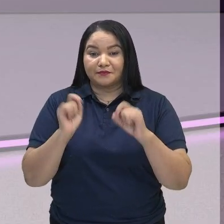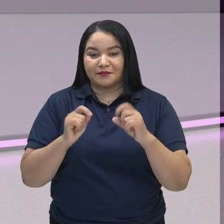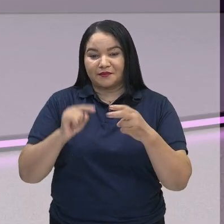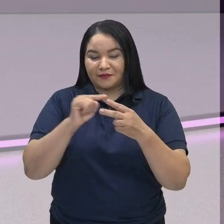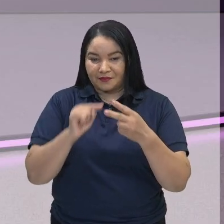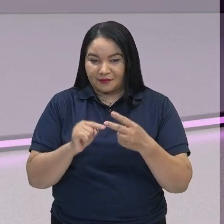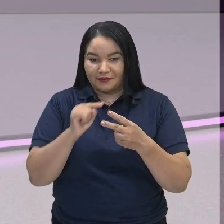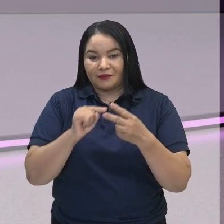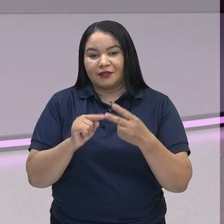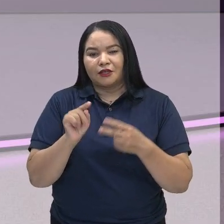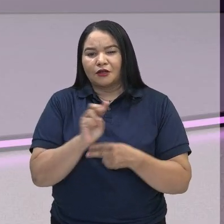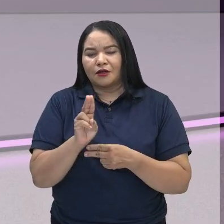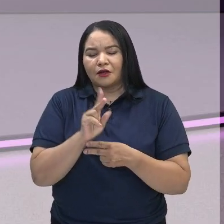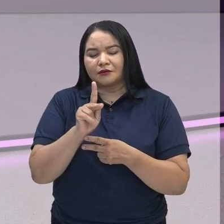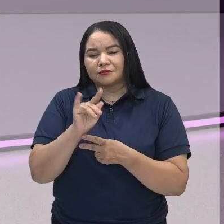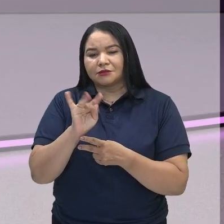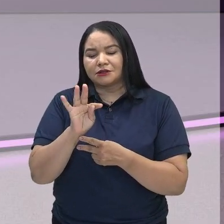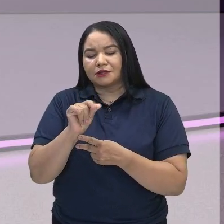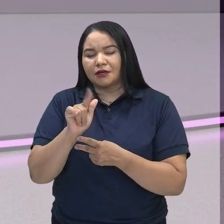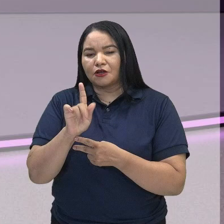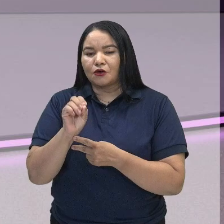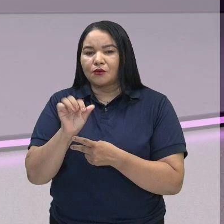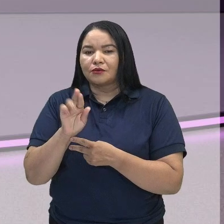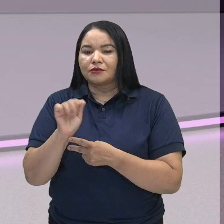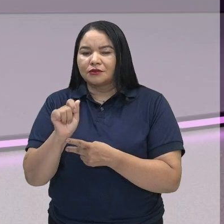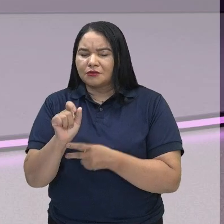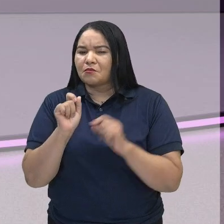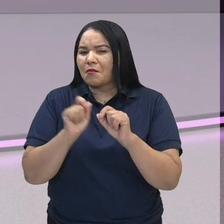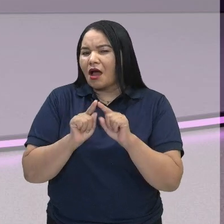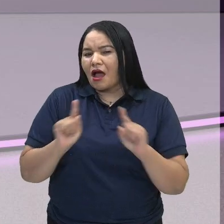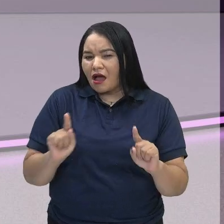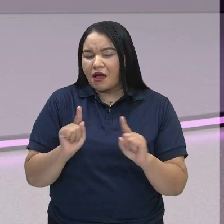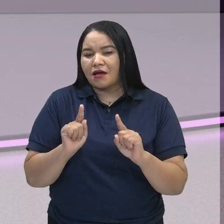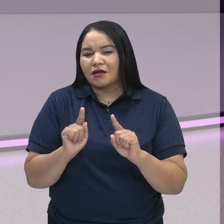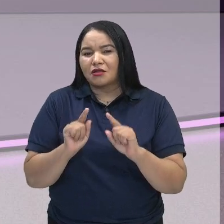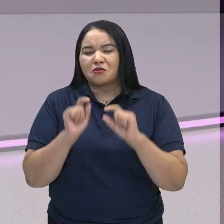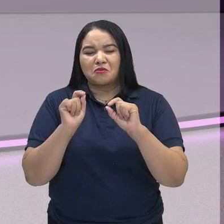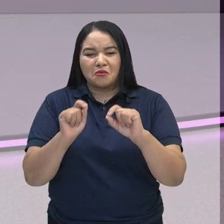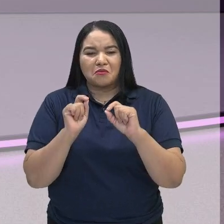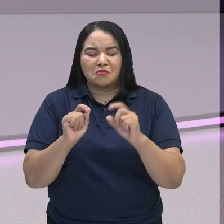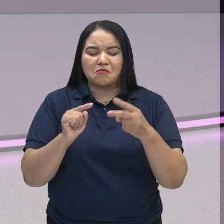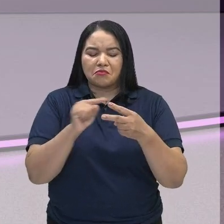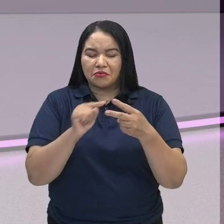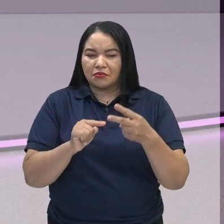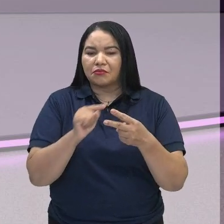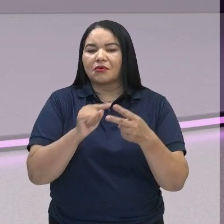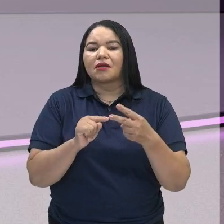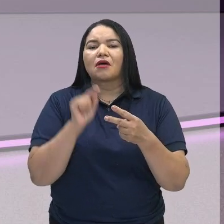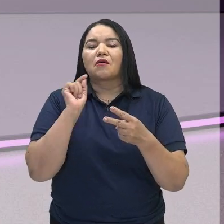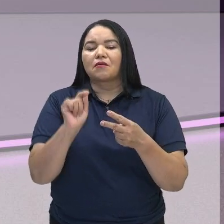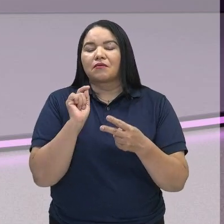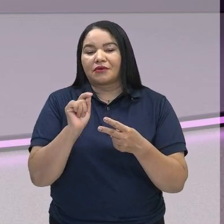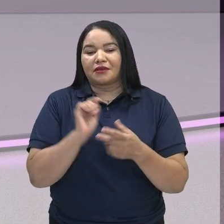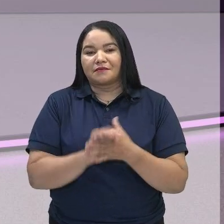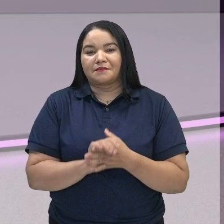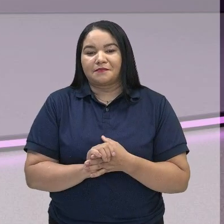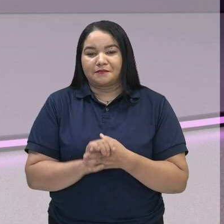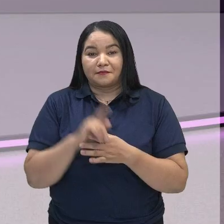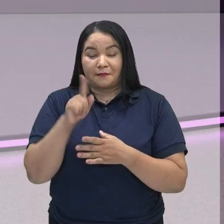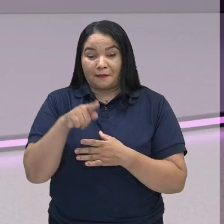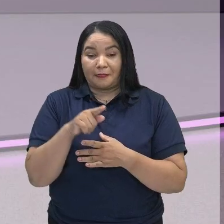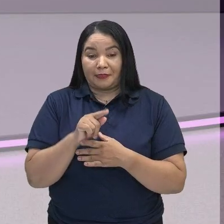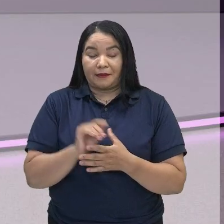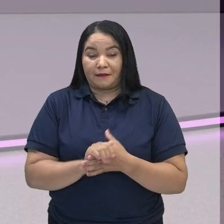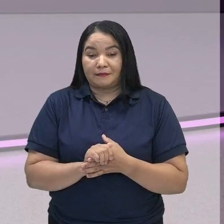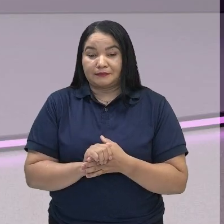de Pitágoras. E aí, professor, o que é o teorema de Pitágoras, hein? Bom, alunos, o teorema de